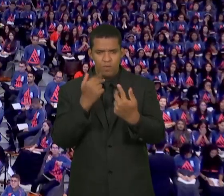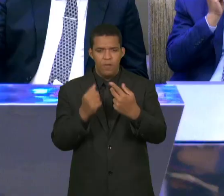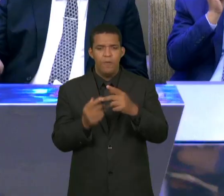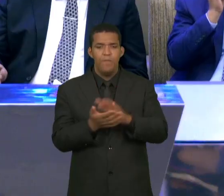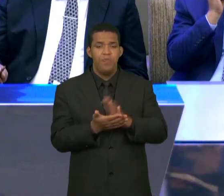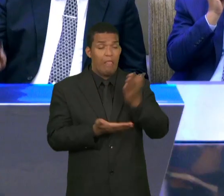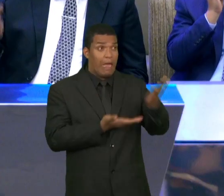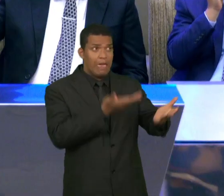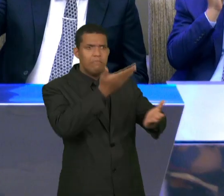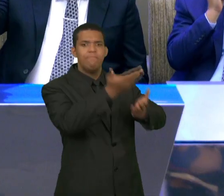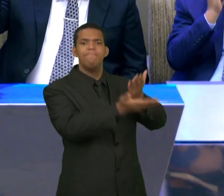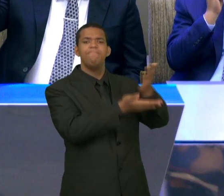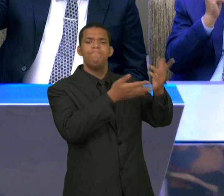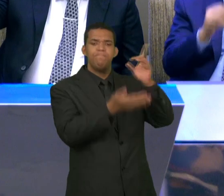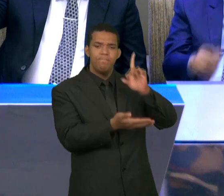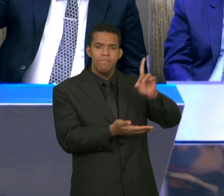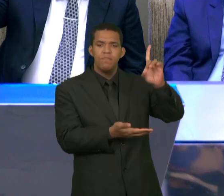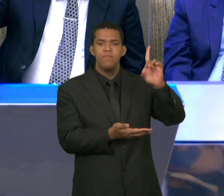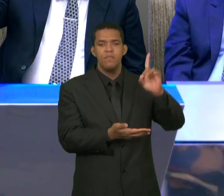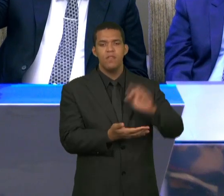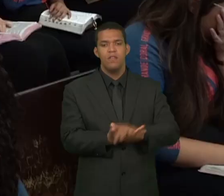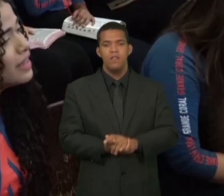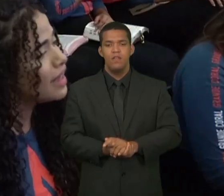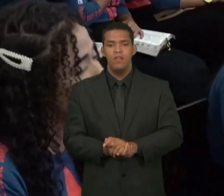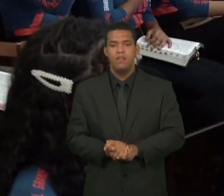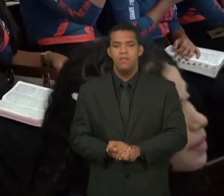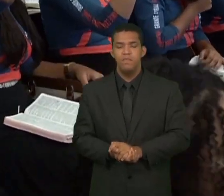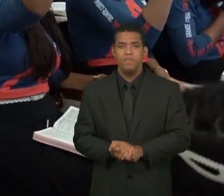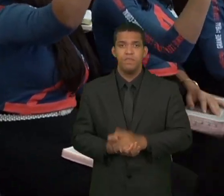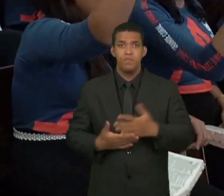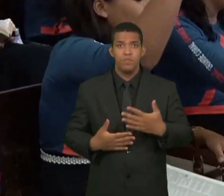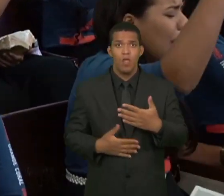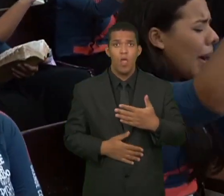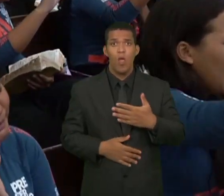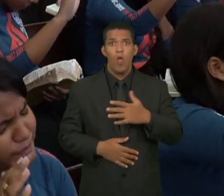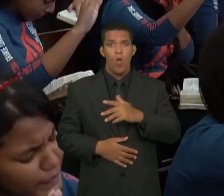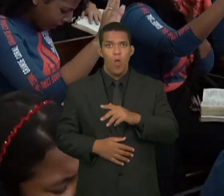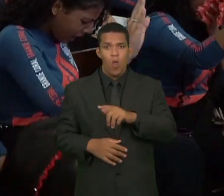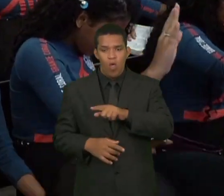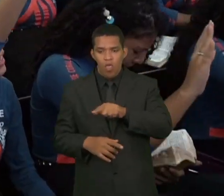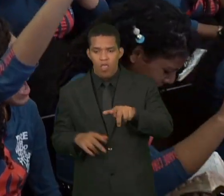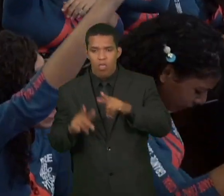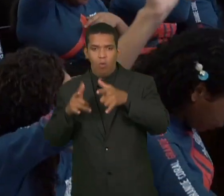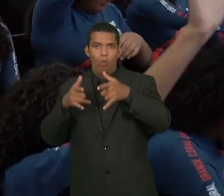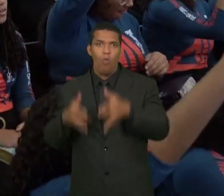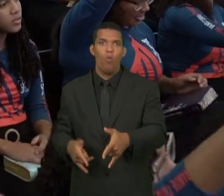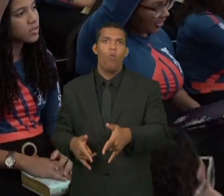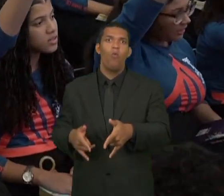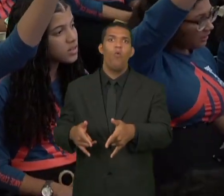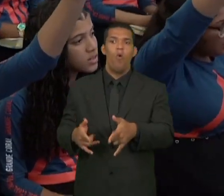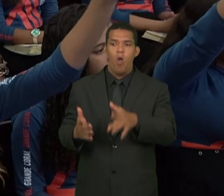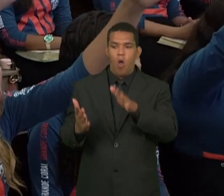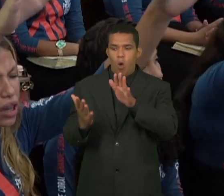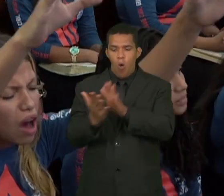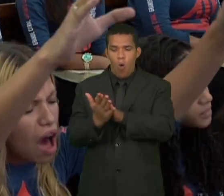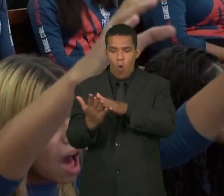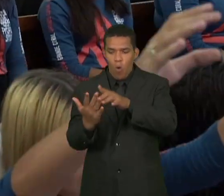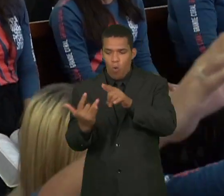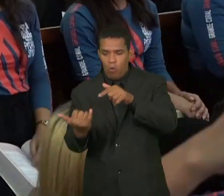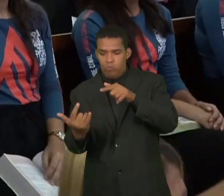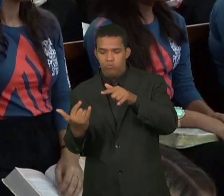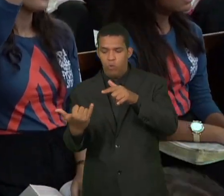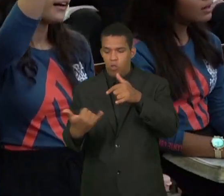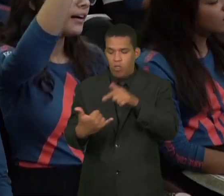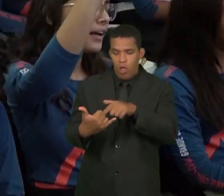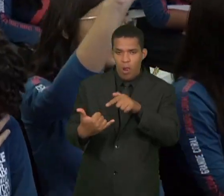Exalta aquele que tem propósito na tua vida. Limpa o teu quarto, limpa o teu celular, limpa o